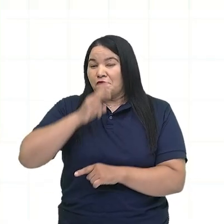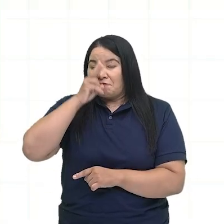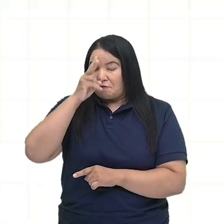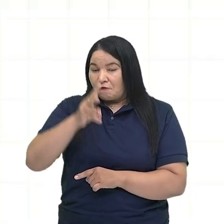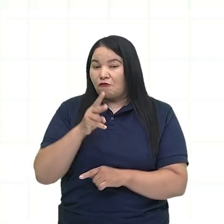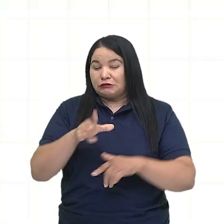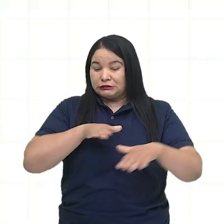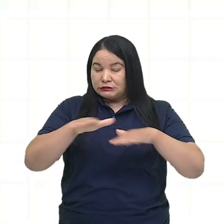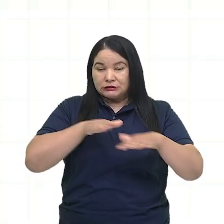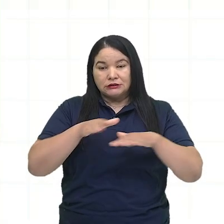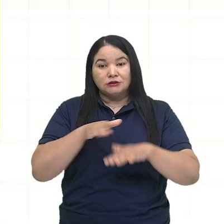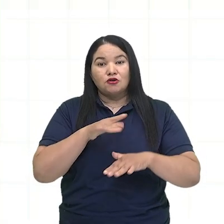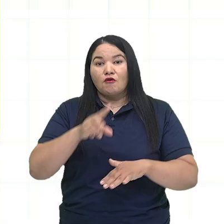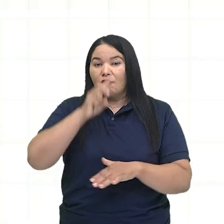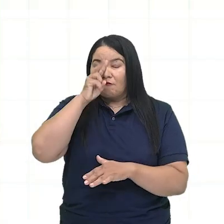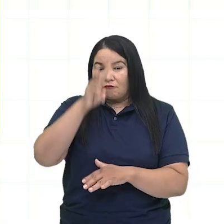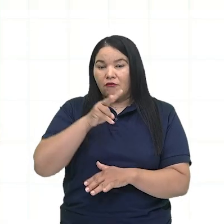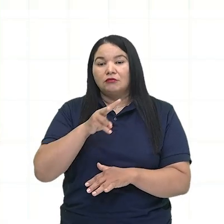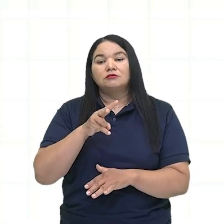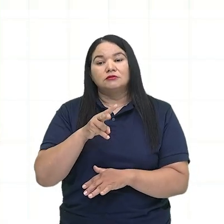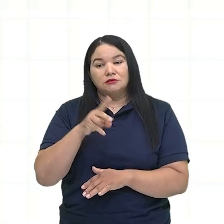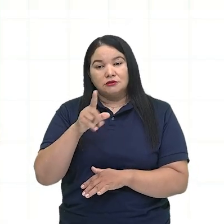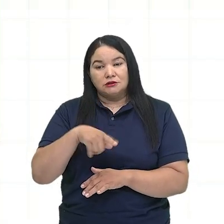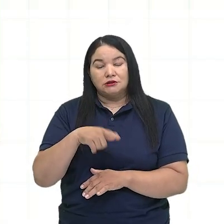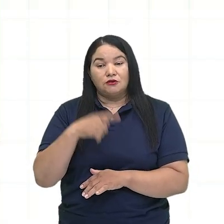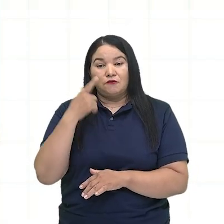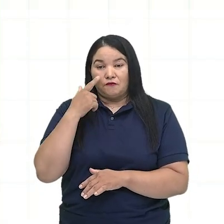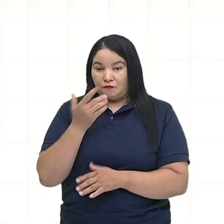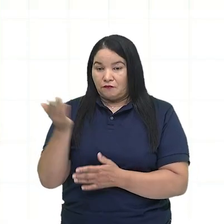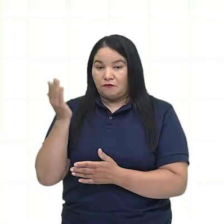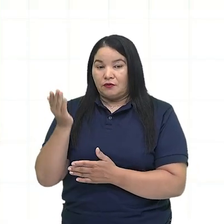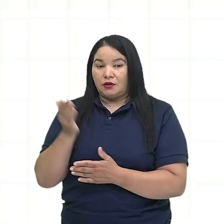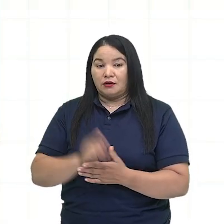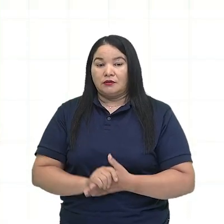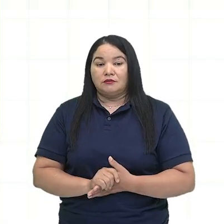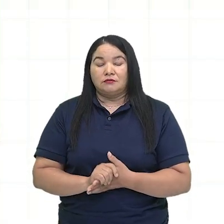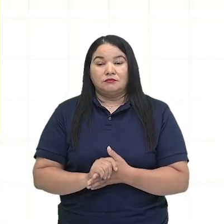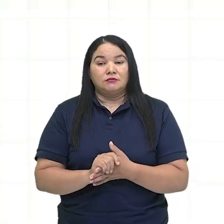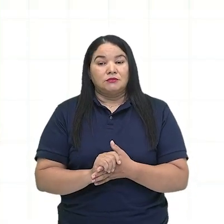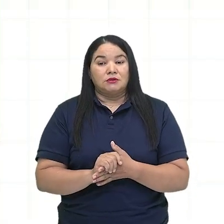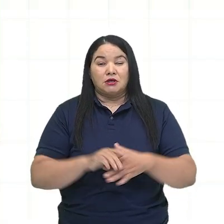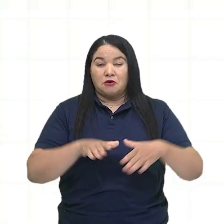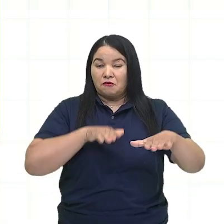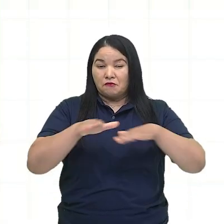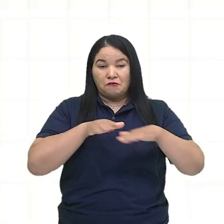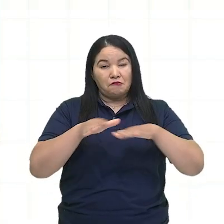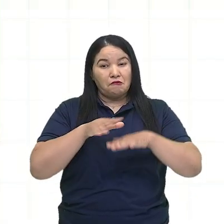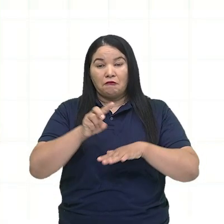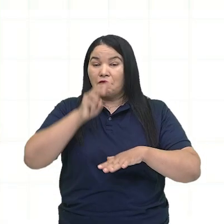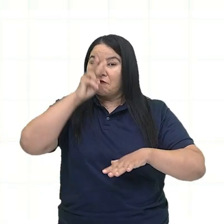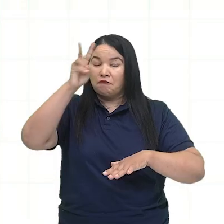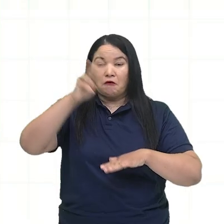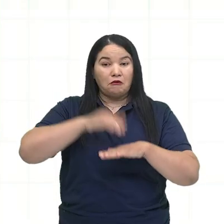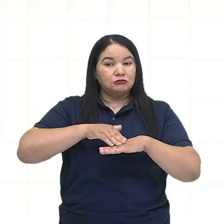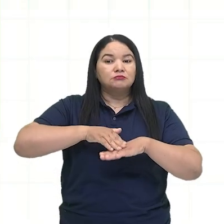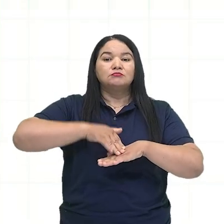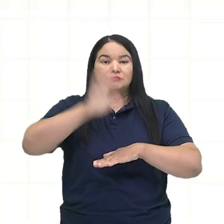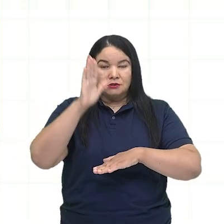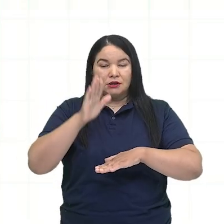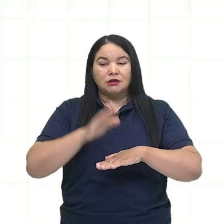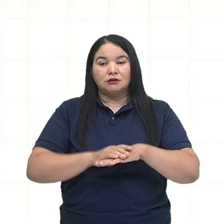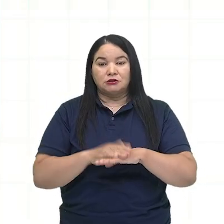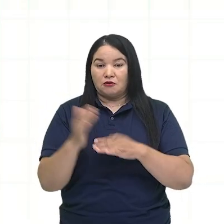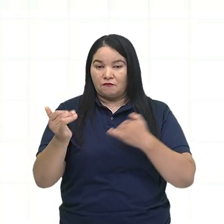E esse que nós estamos vendo aqui na ilustração, vejam vocês, ele foi o mais violento de que se tem notícia